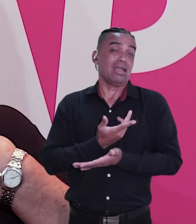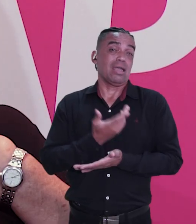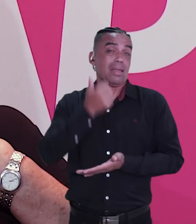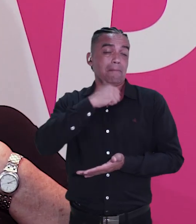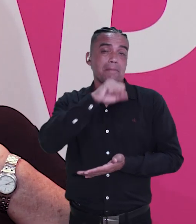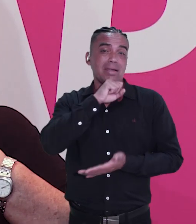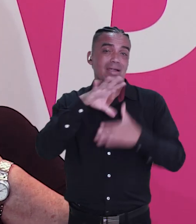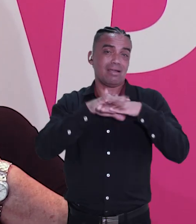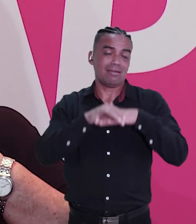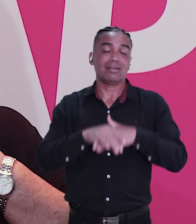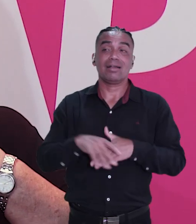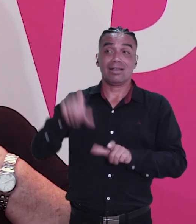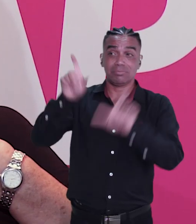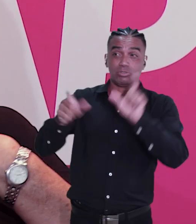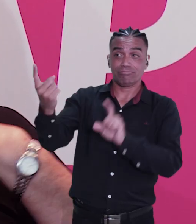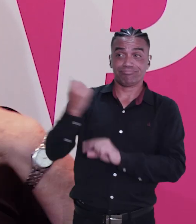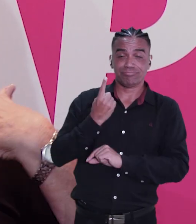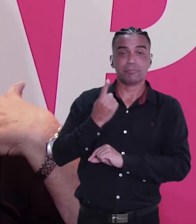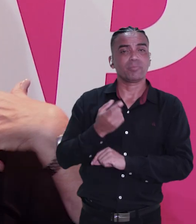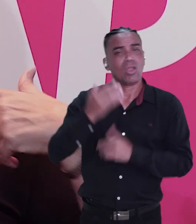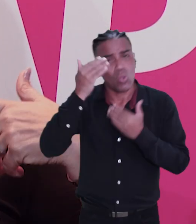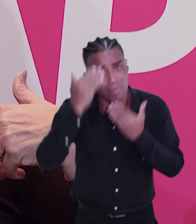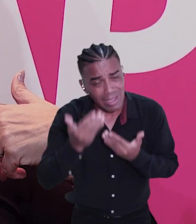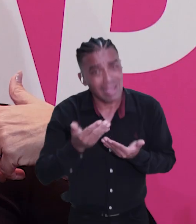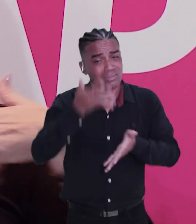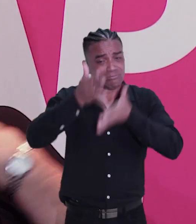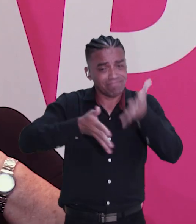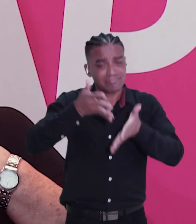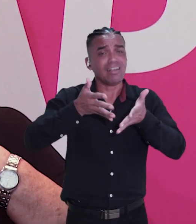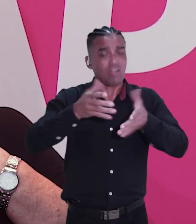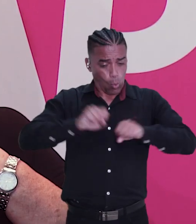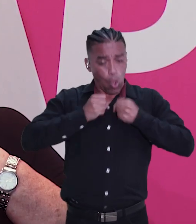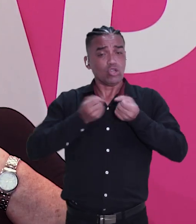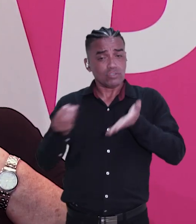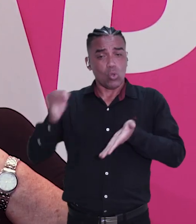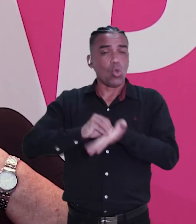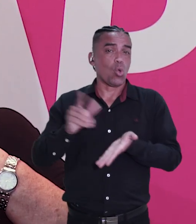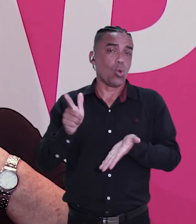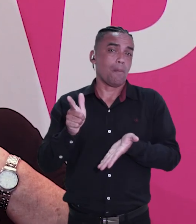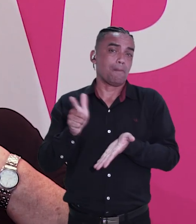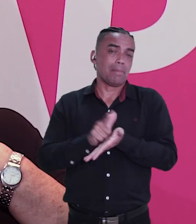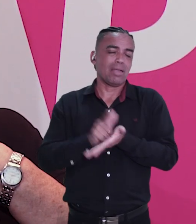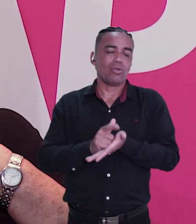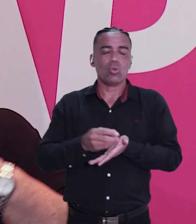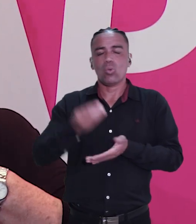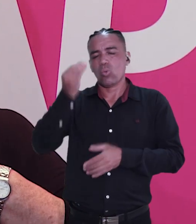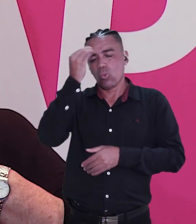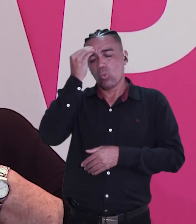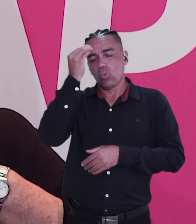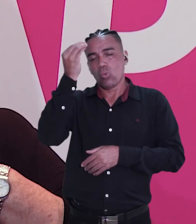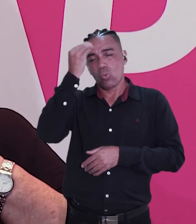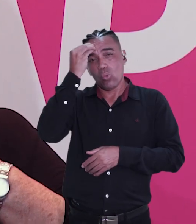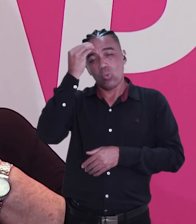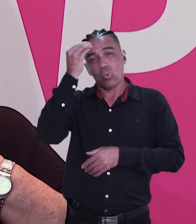pessoas, muitas vezes eu ouvi isso, chegavam para mim e diziam: obrigada por ter falado da sua raiva, porque eu tinha uma culpa